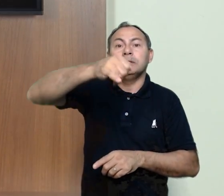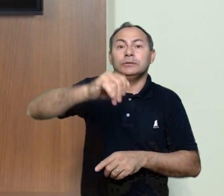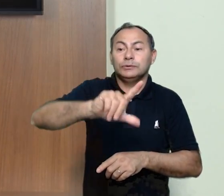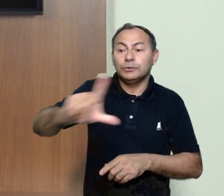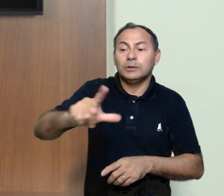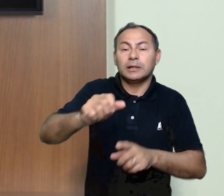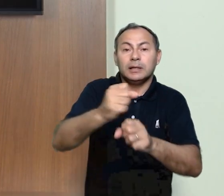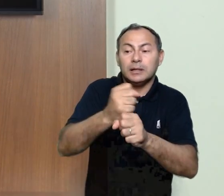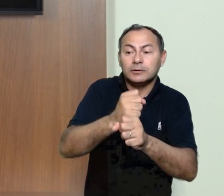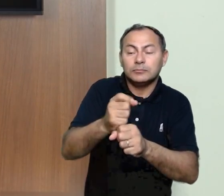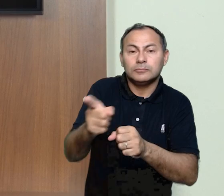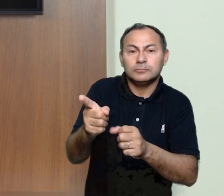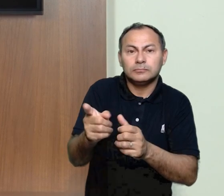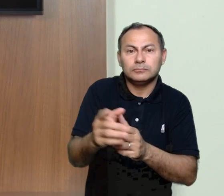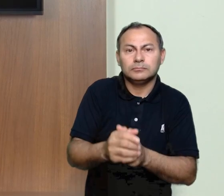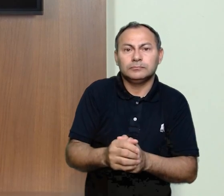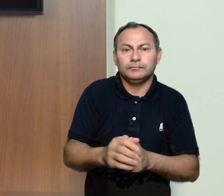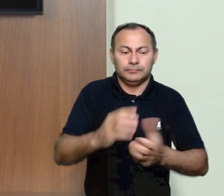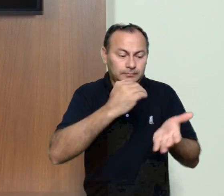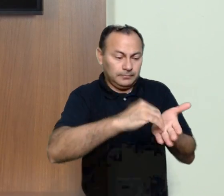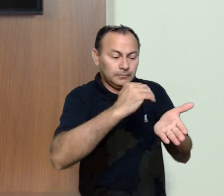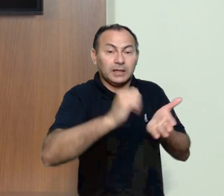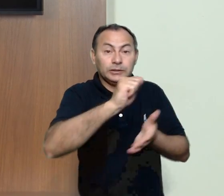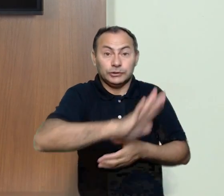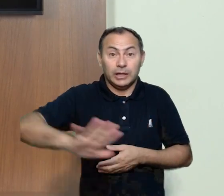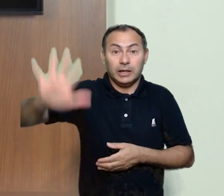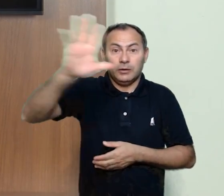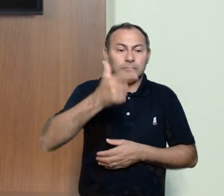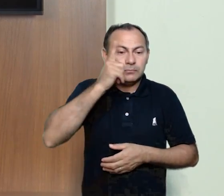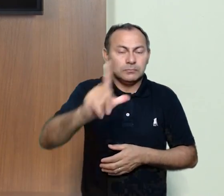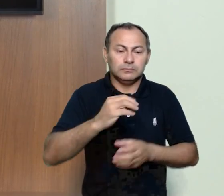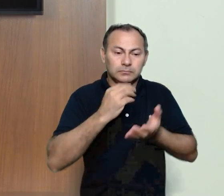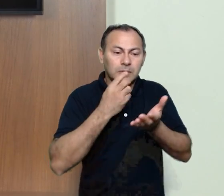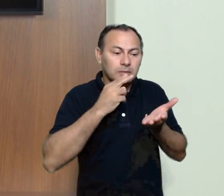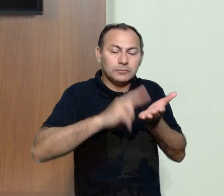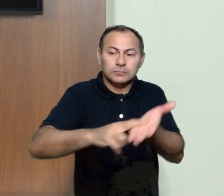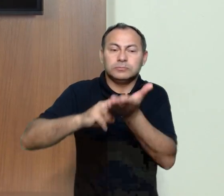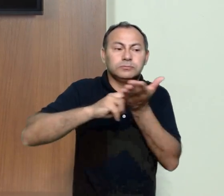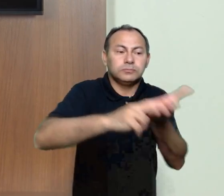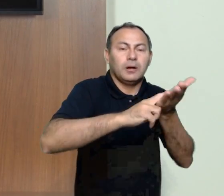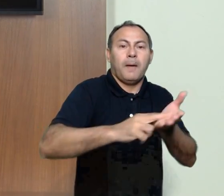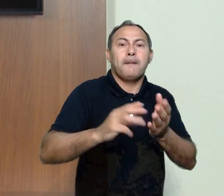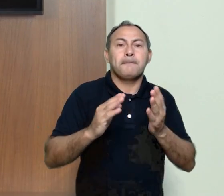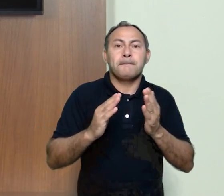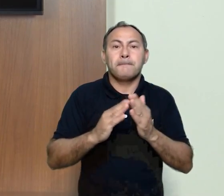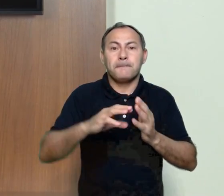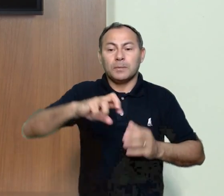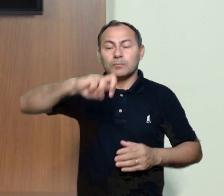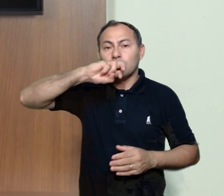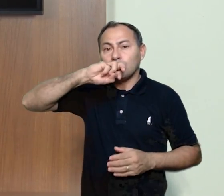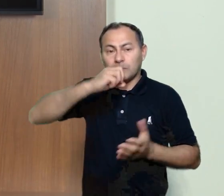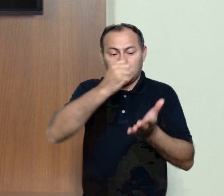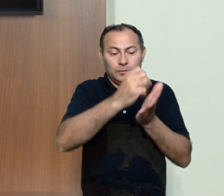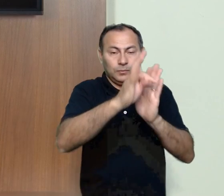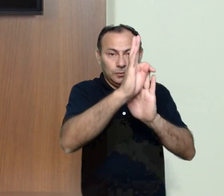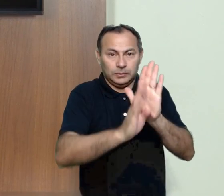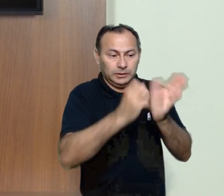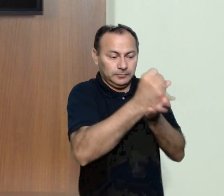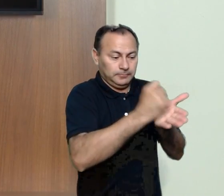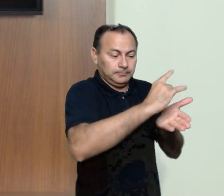ano, a Secretaria-Geral conseguiu enviar aos bispos os textos dos